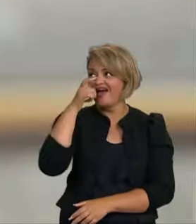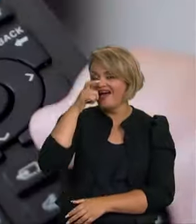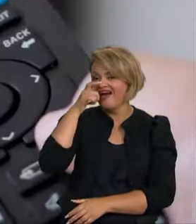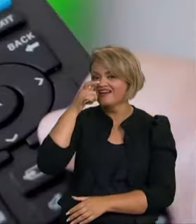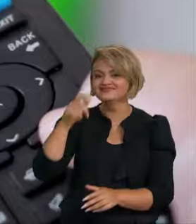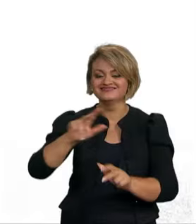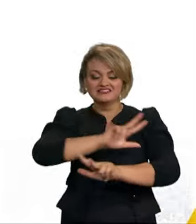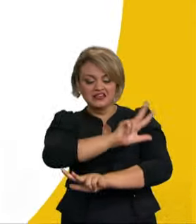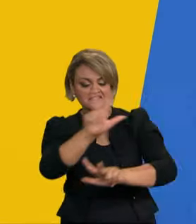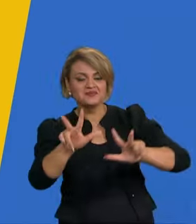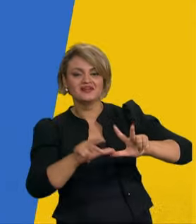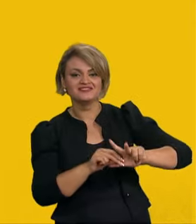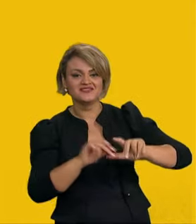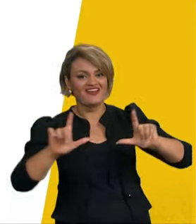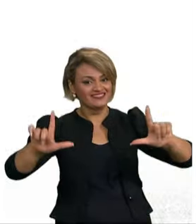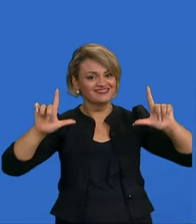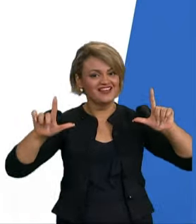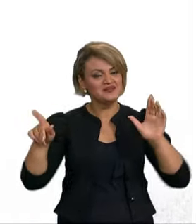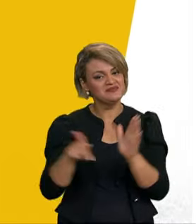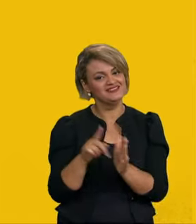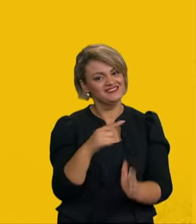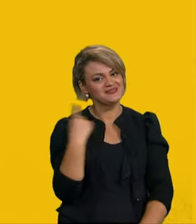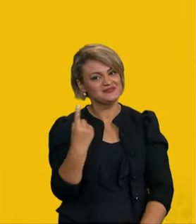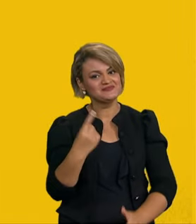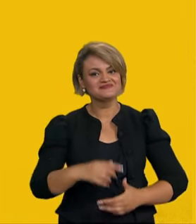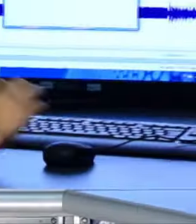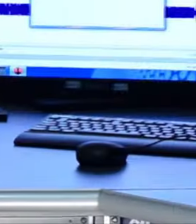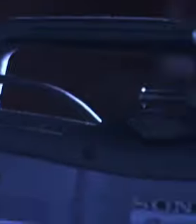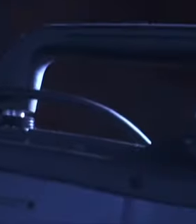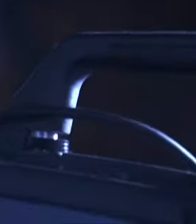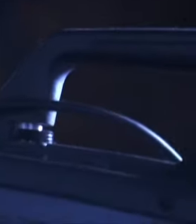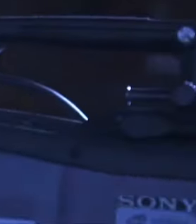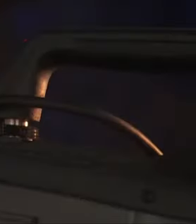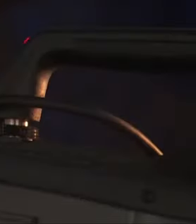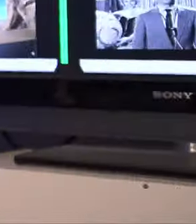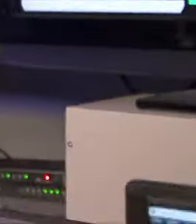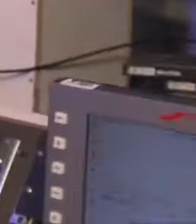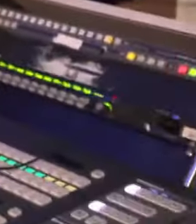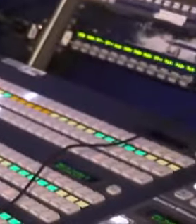TV Brasil, a tela da gente.